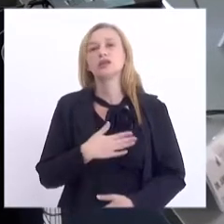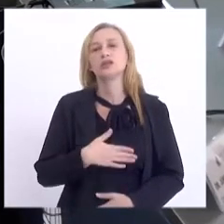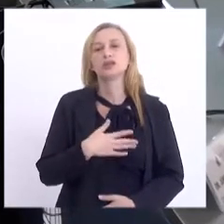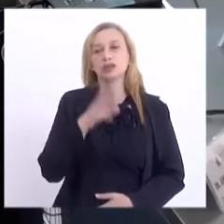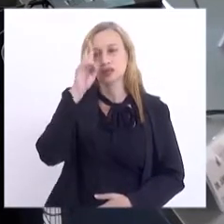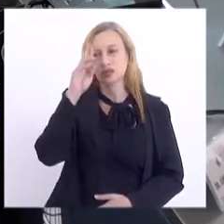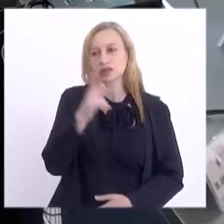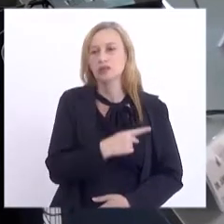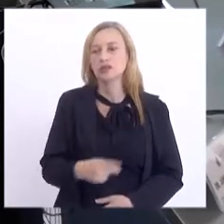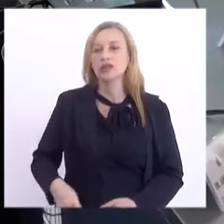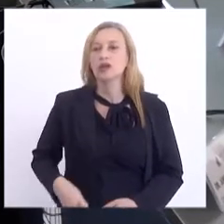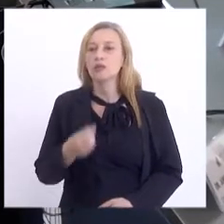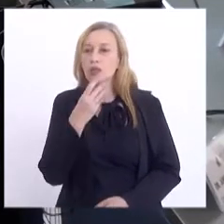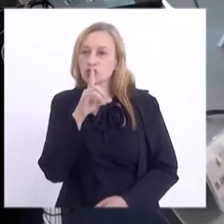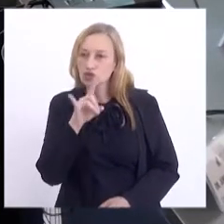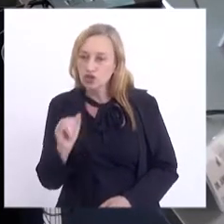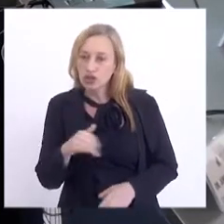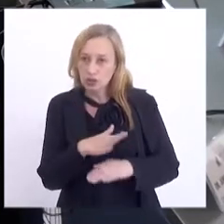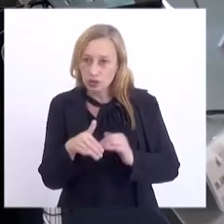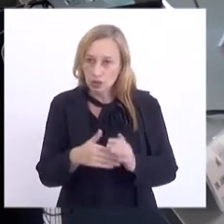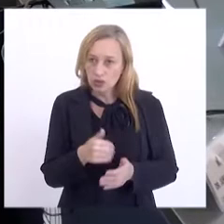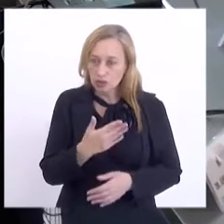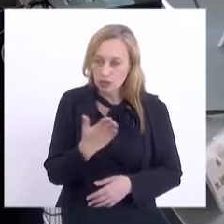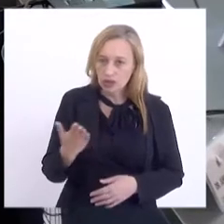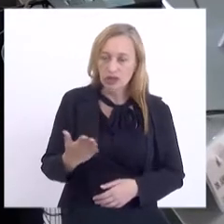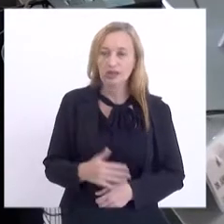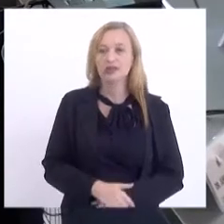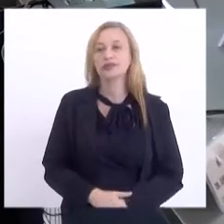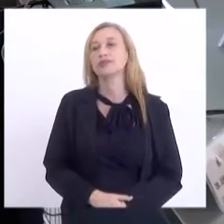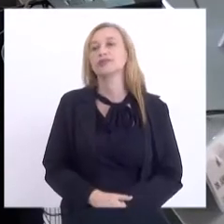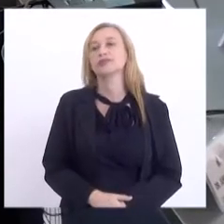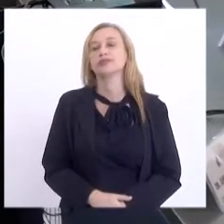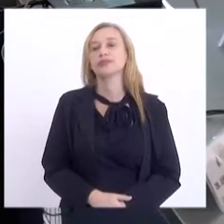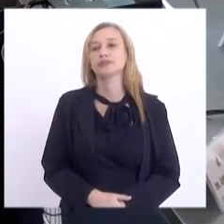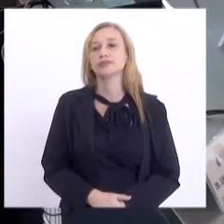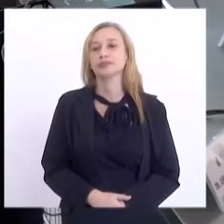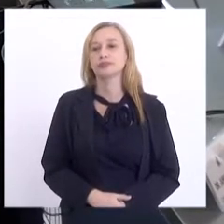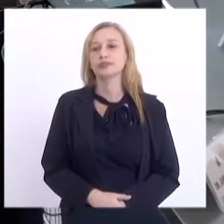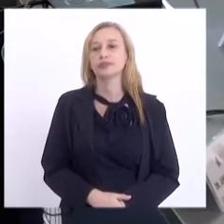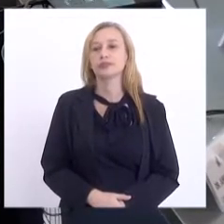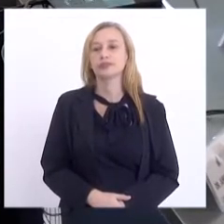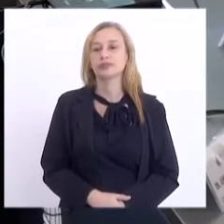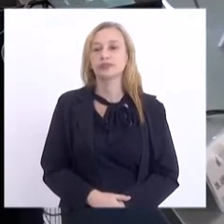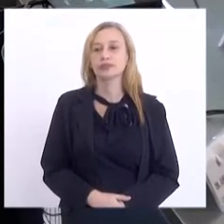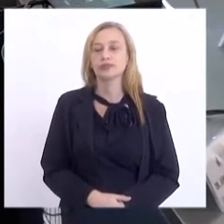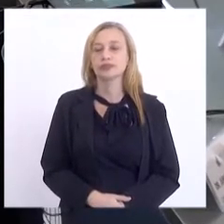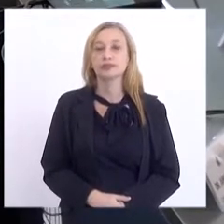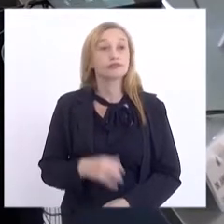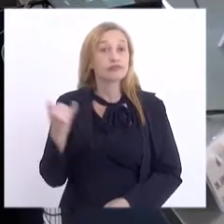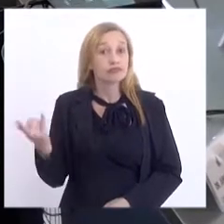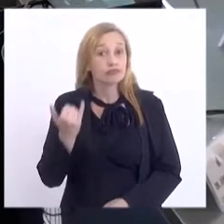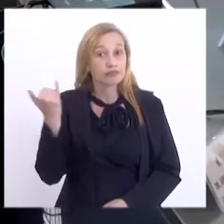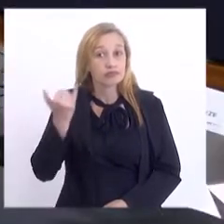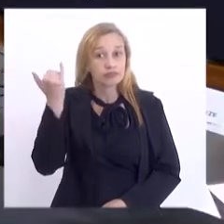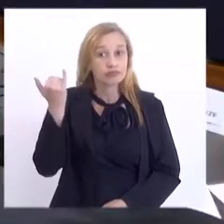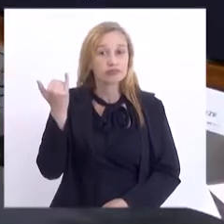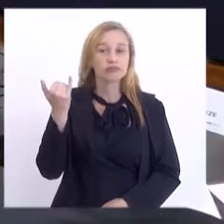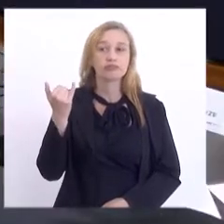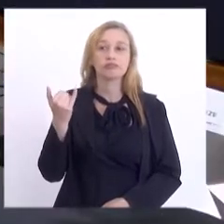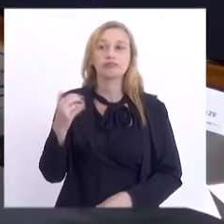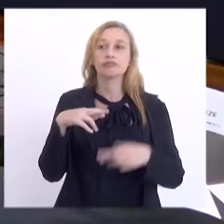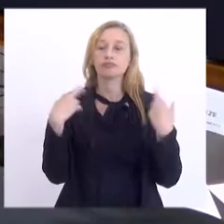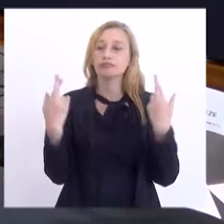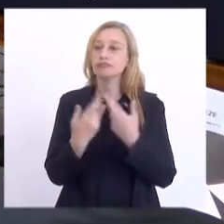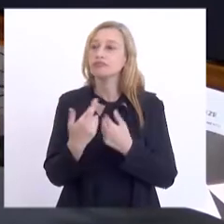se o presidente bom dia a todos e a todas é muito importante essa audiência